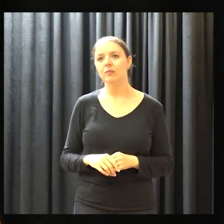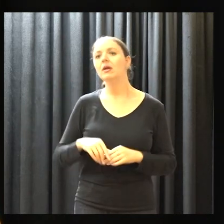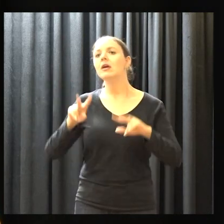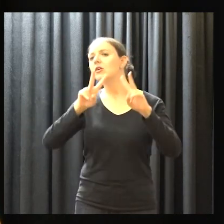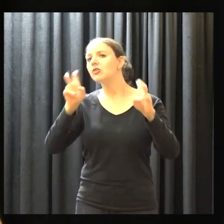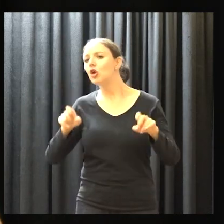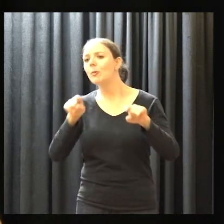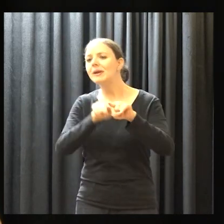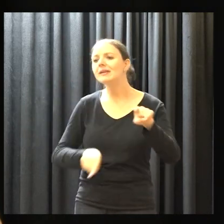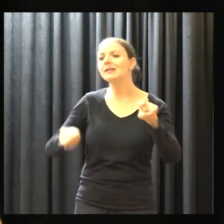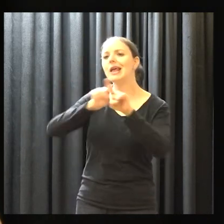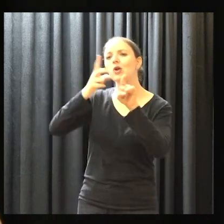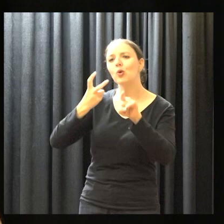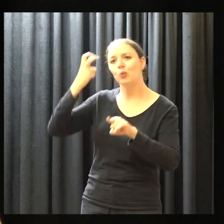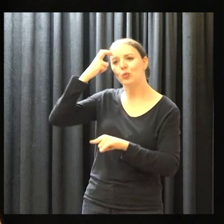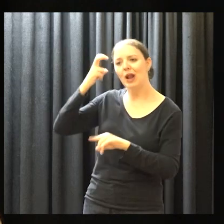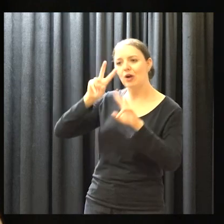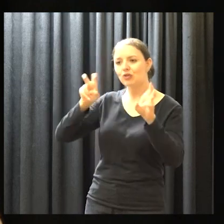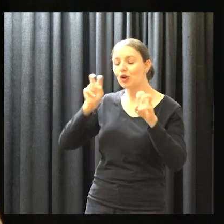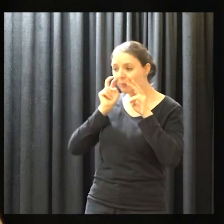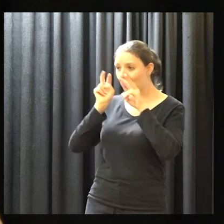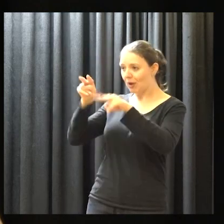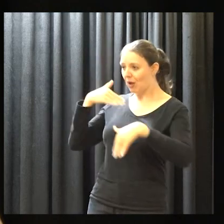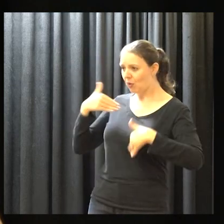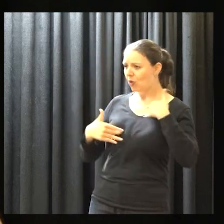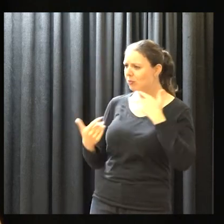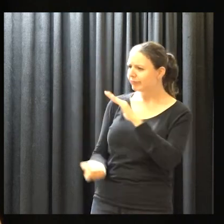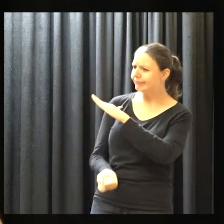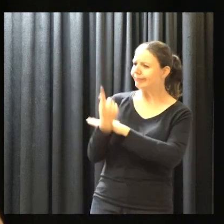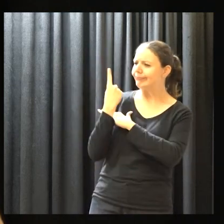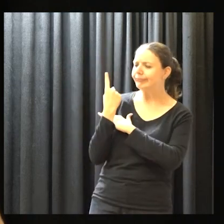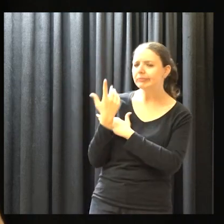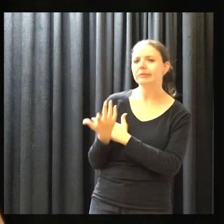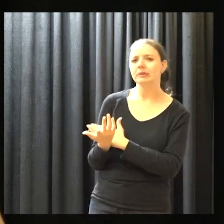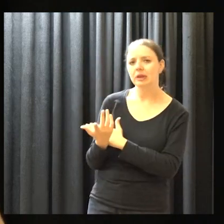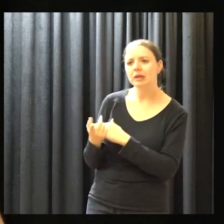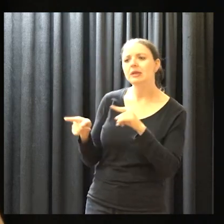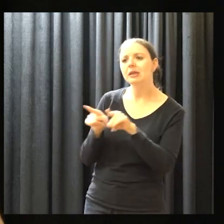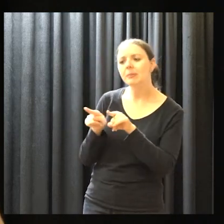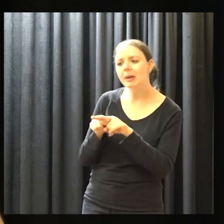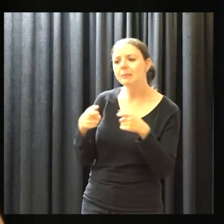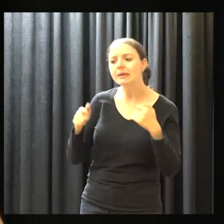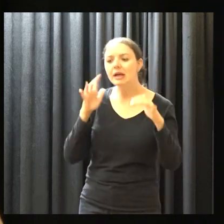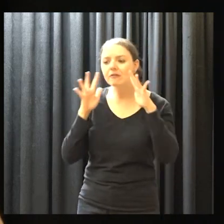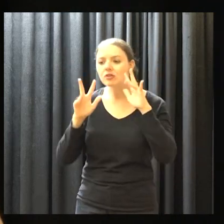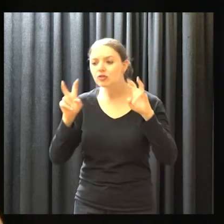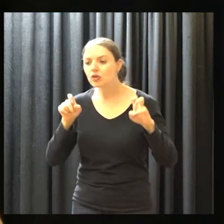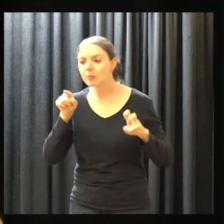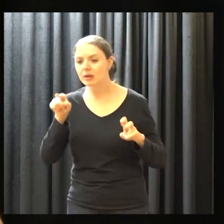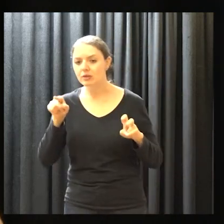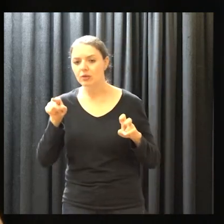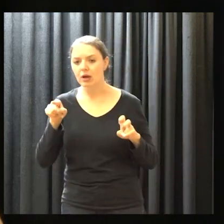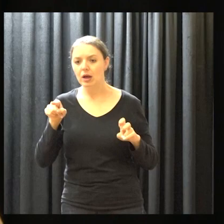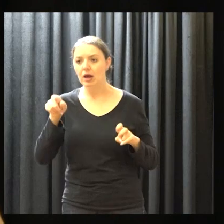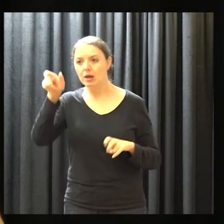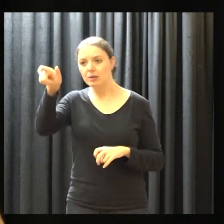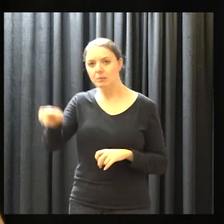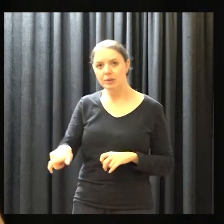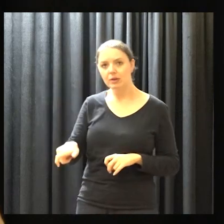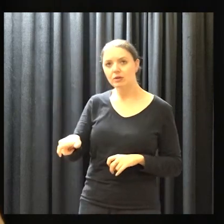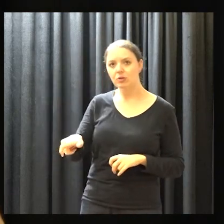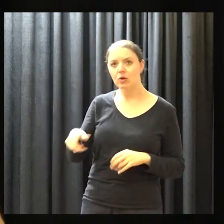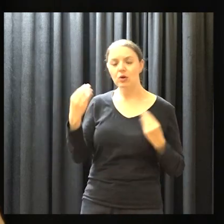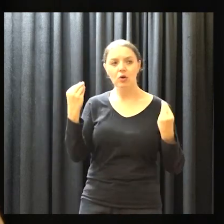culturais, a estranheza, eu vou traduzir como estranheza, mas pensando que o Hobbes, ele está pensando em como